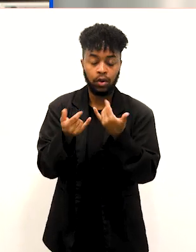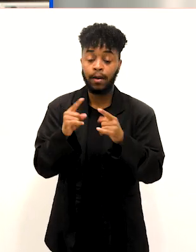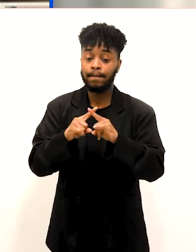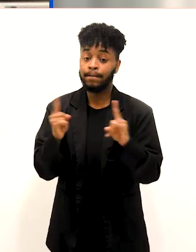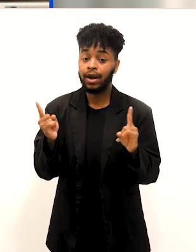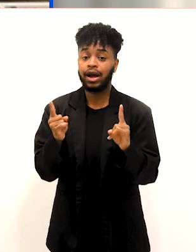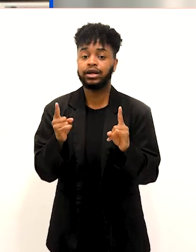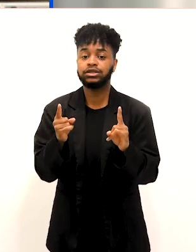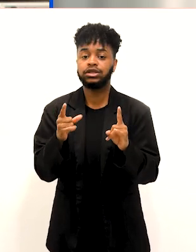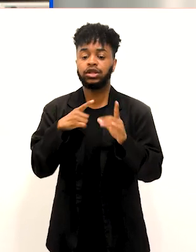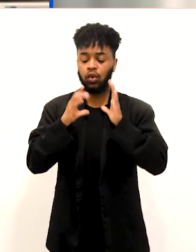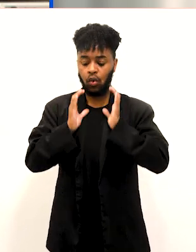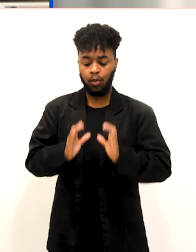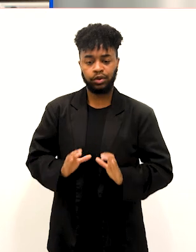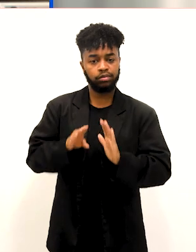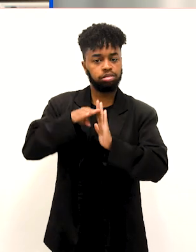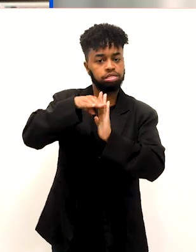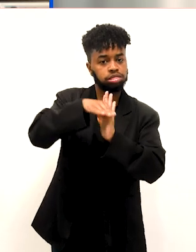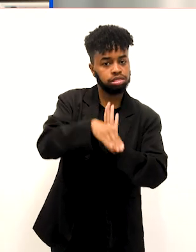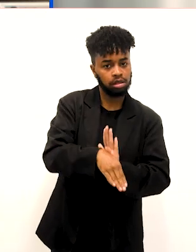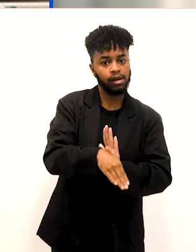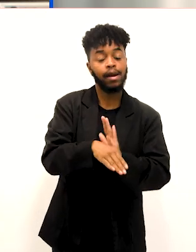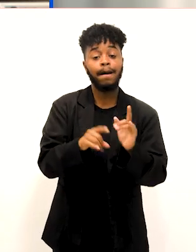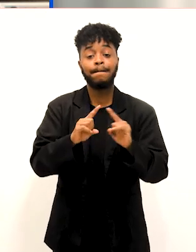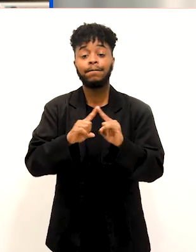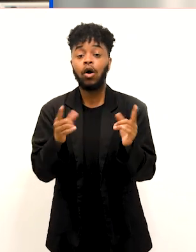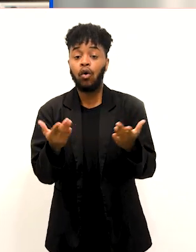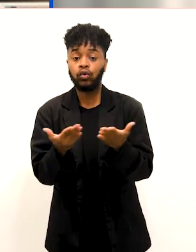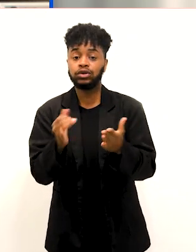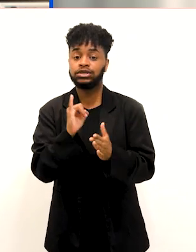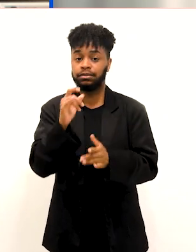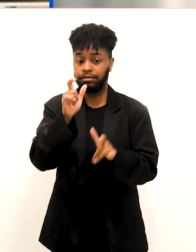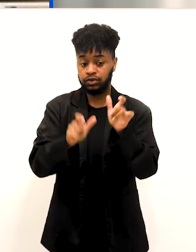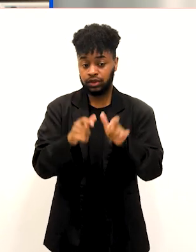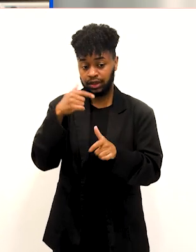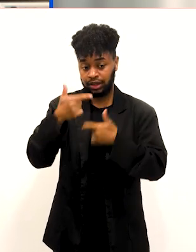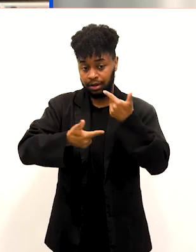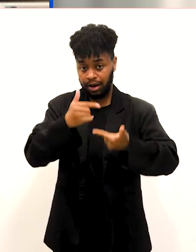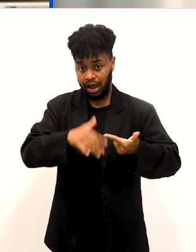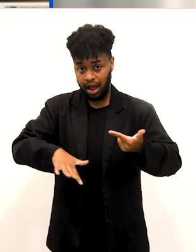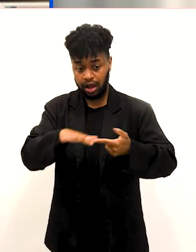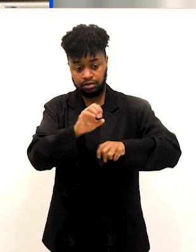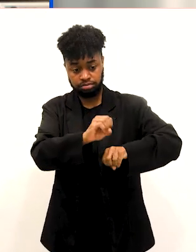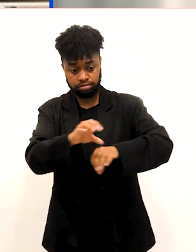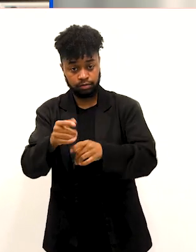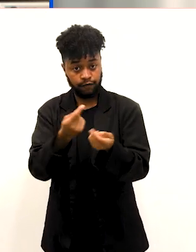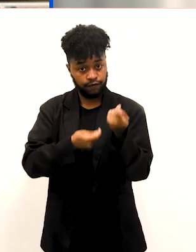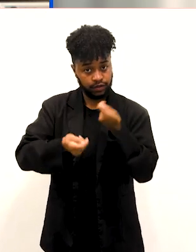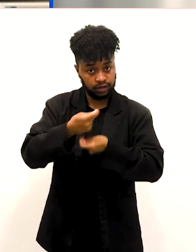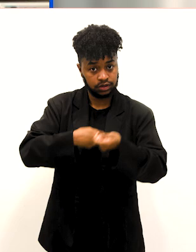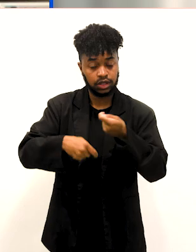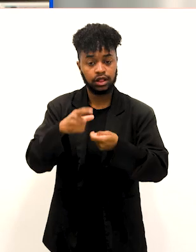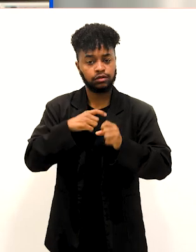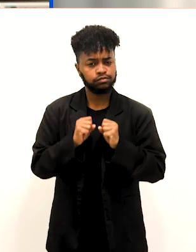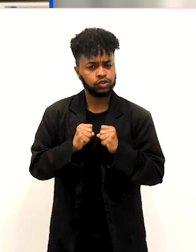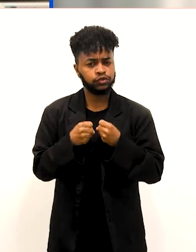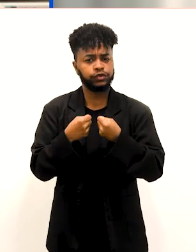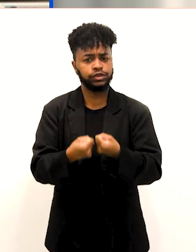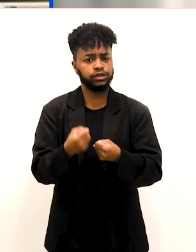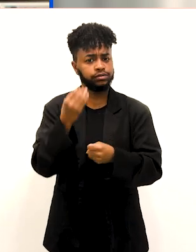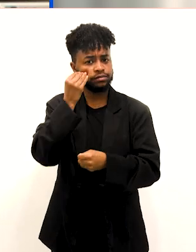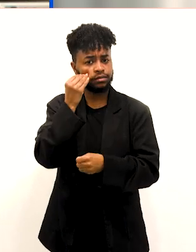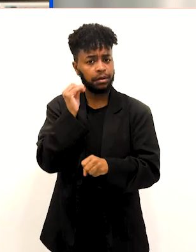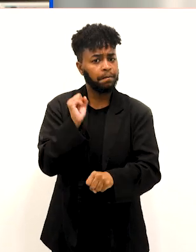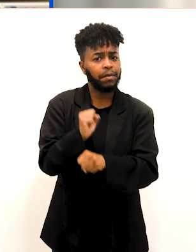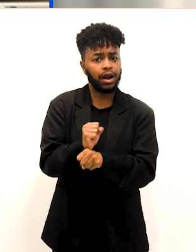das pessoas teve um declínio nos anos mais recentes. Então hoje quem trabalha com educação financeira está no esforço de tentar vencer essa maré